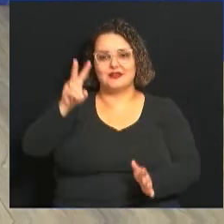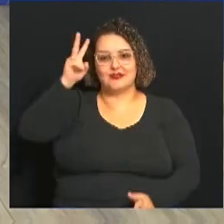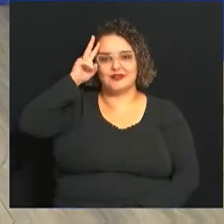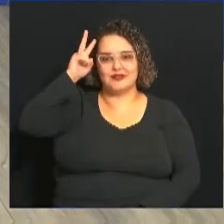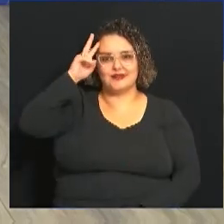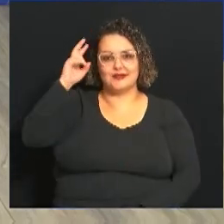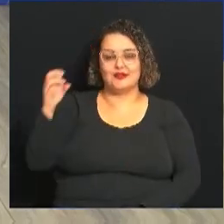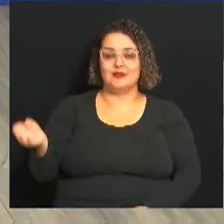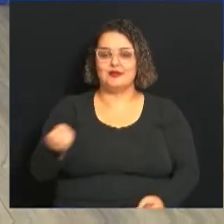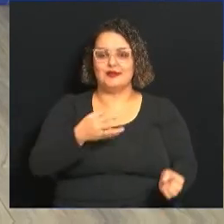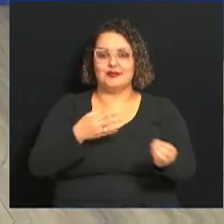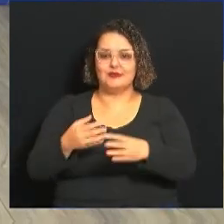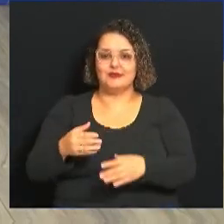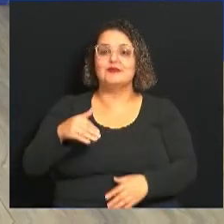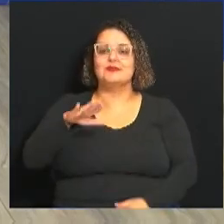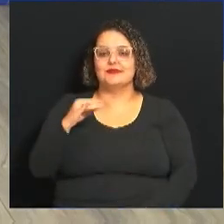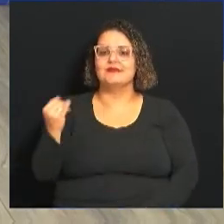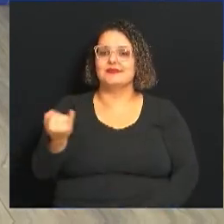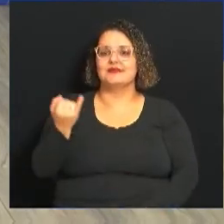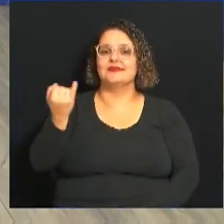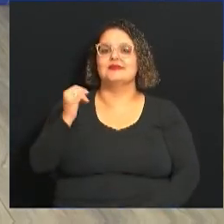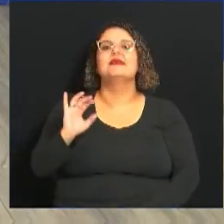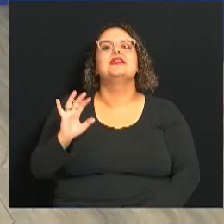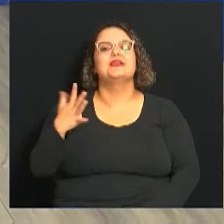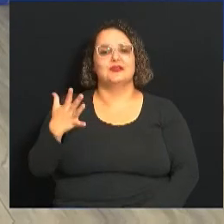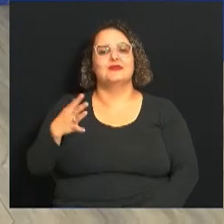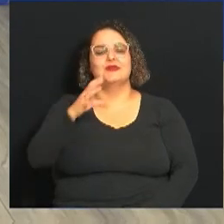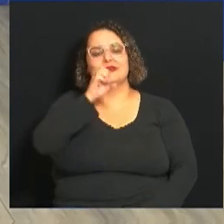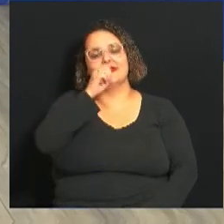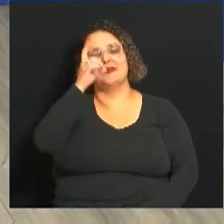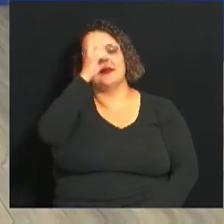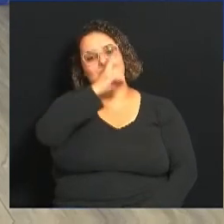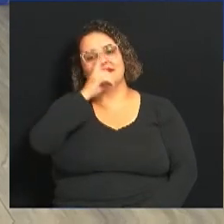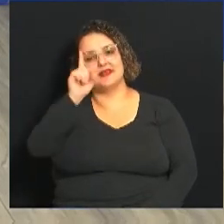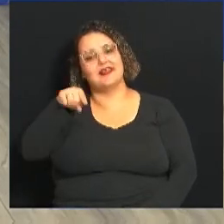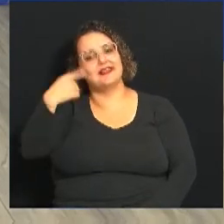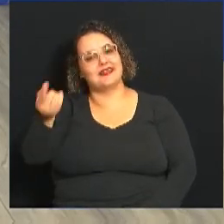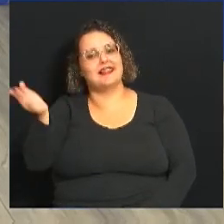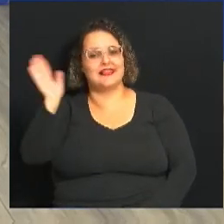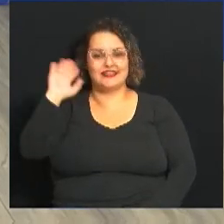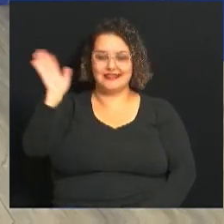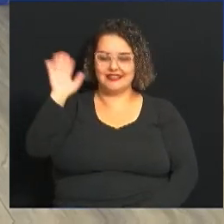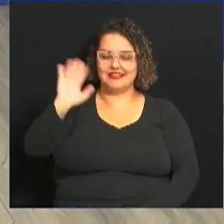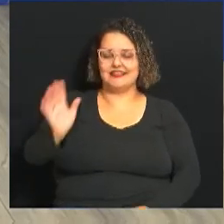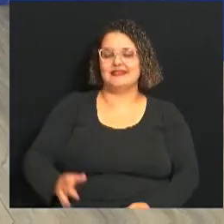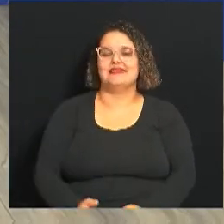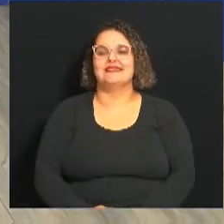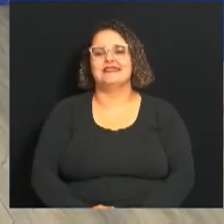atualizando o que de mais importante aconteceu no fim de semana. Até lá. Tchau, tchau.